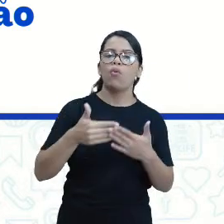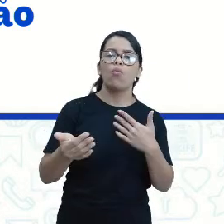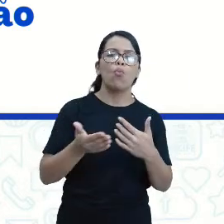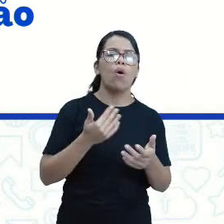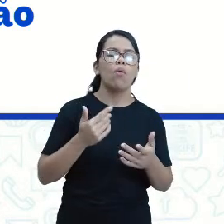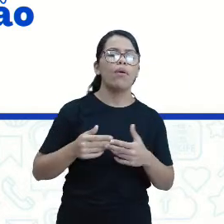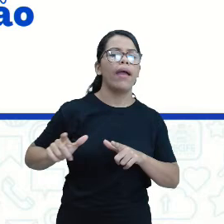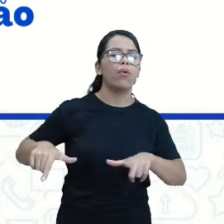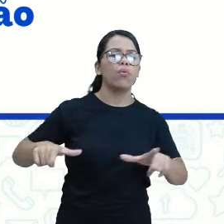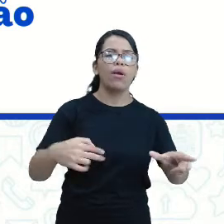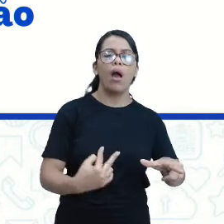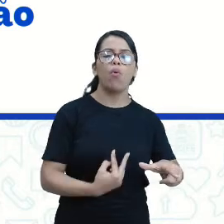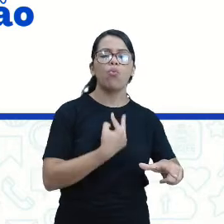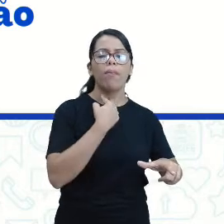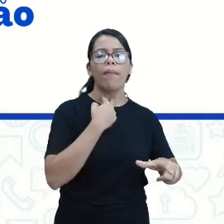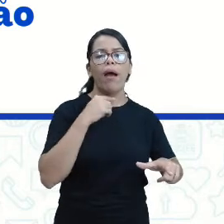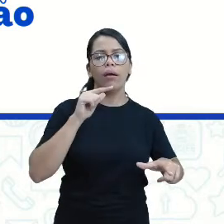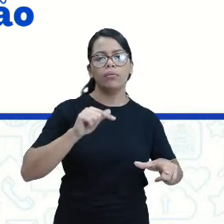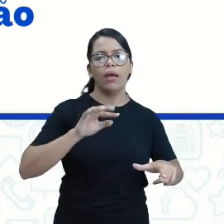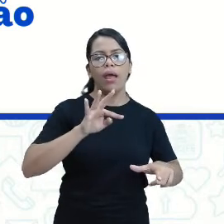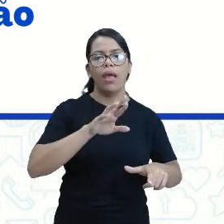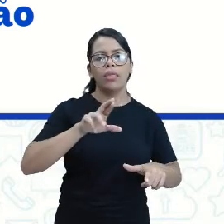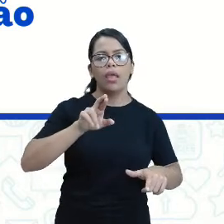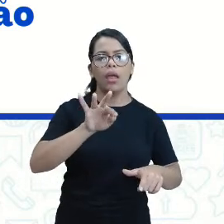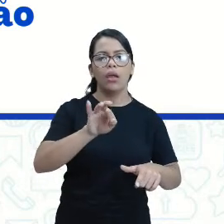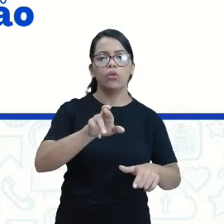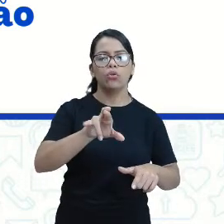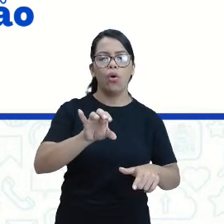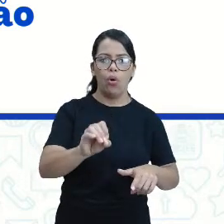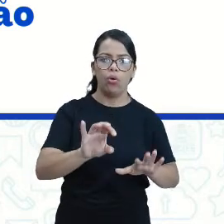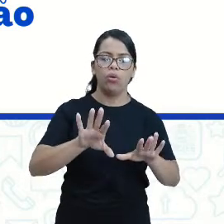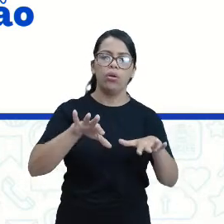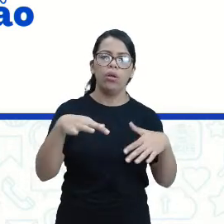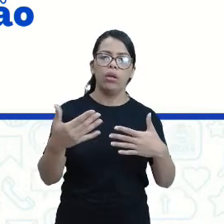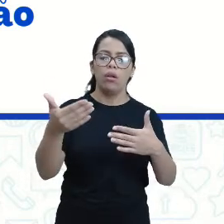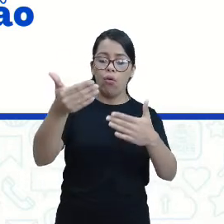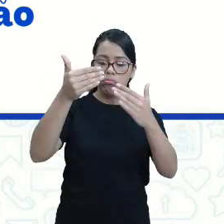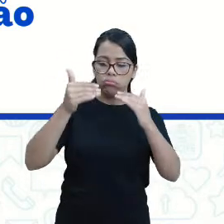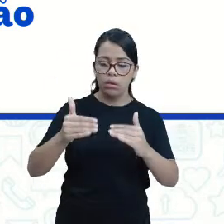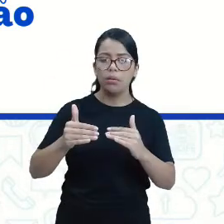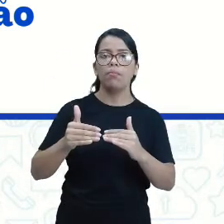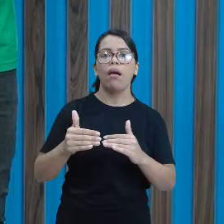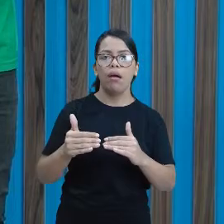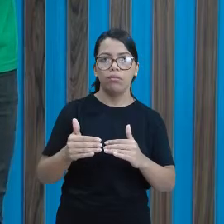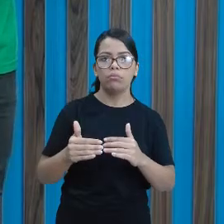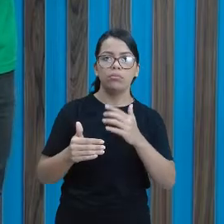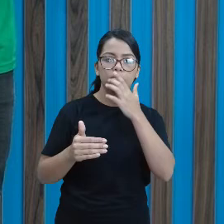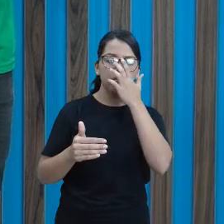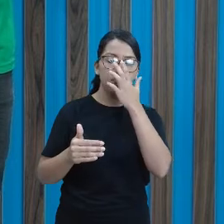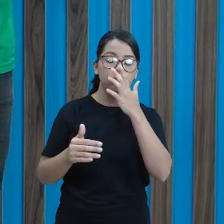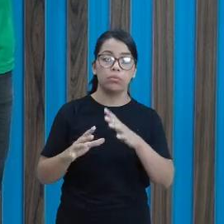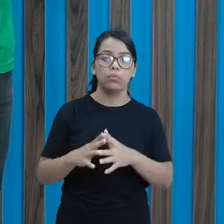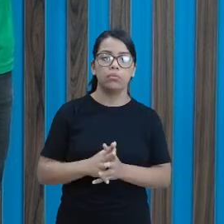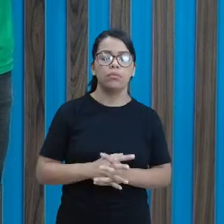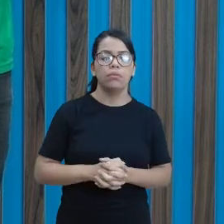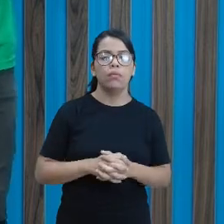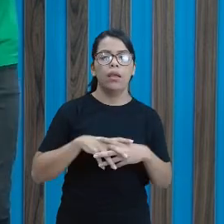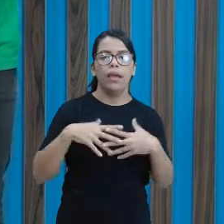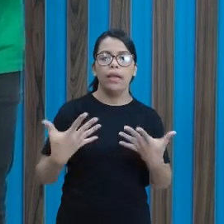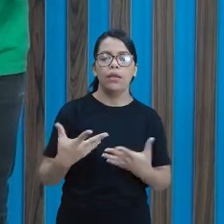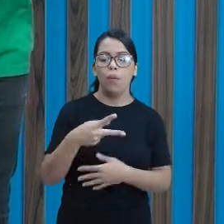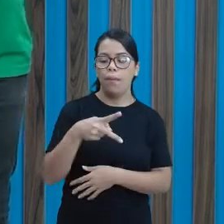define território. Aí Reifens faz uma divisão que é muito legal. Professor Gilson, por favor, eu falei a palavra